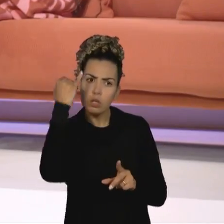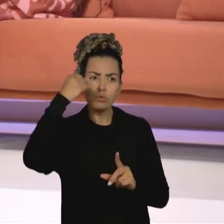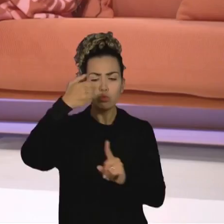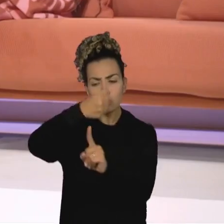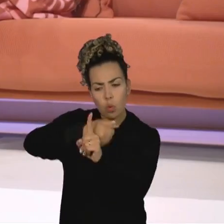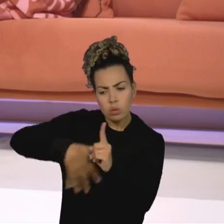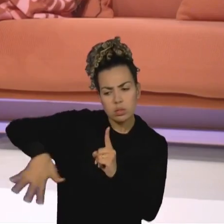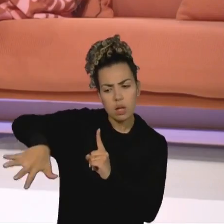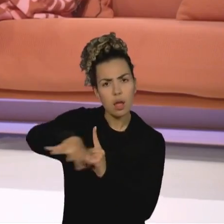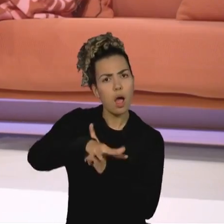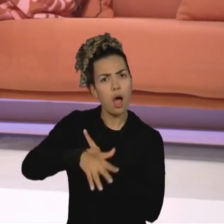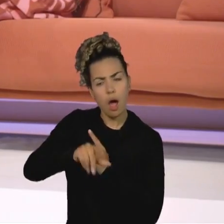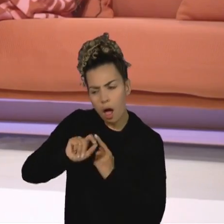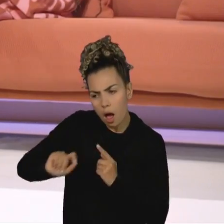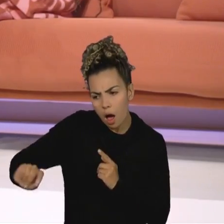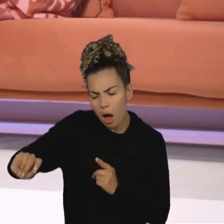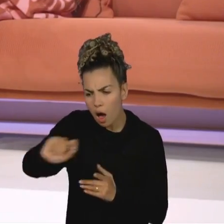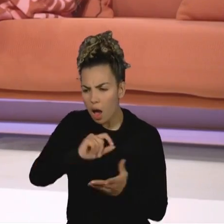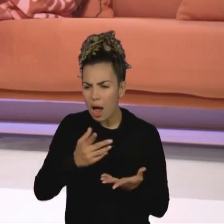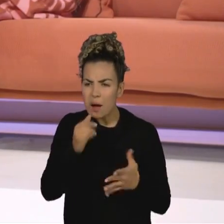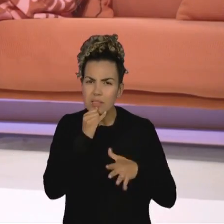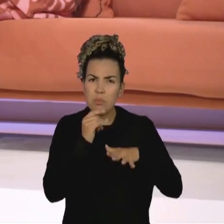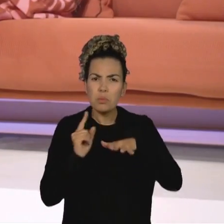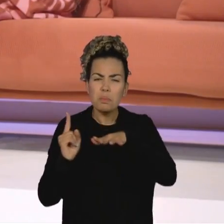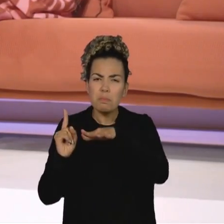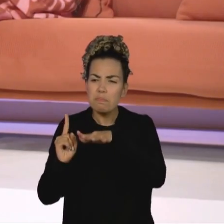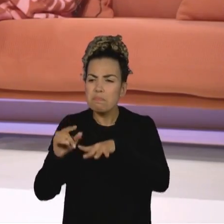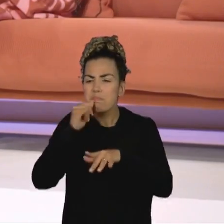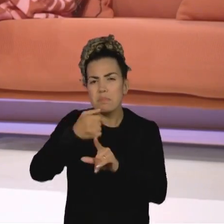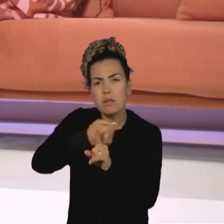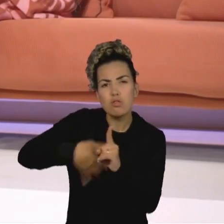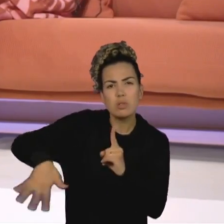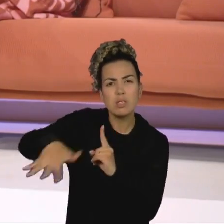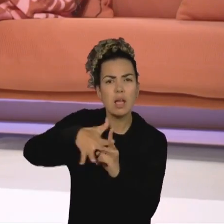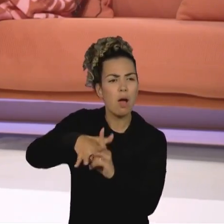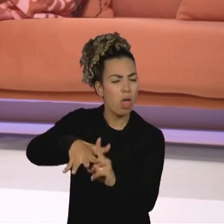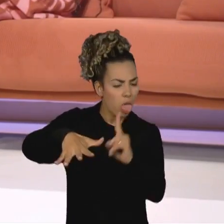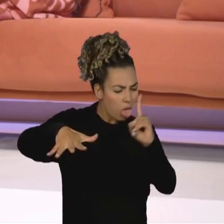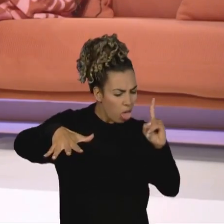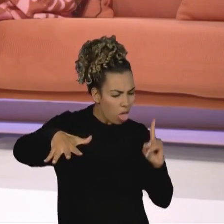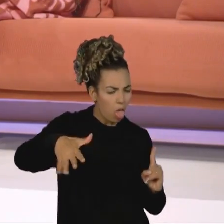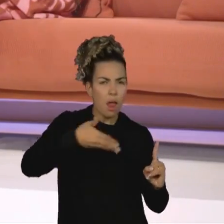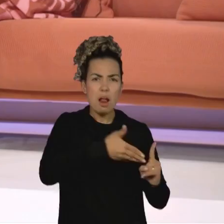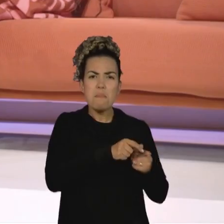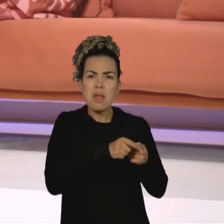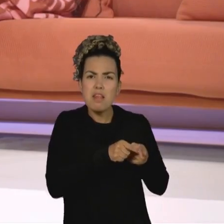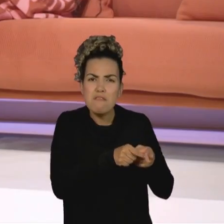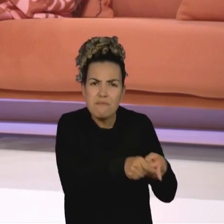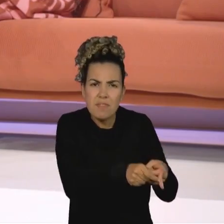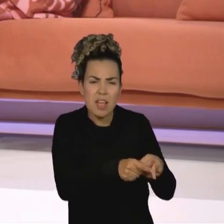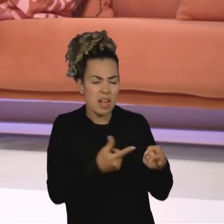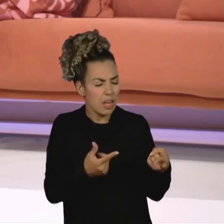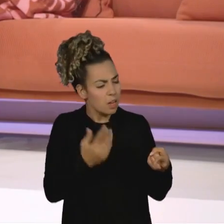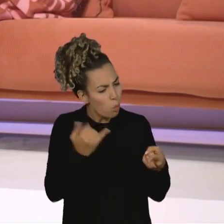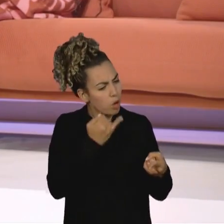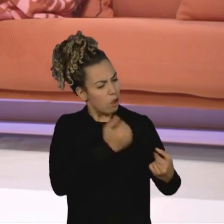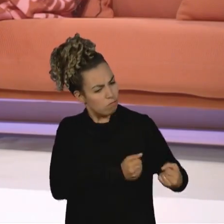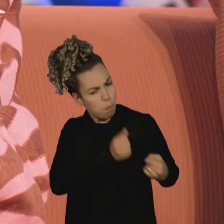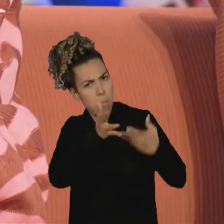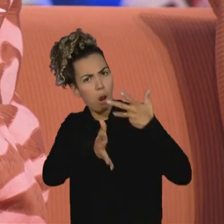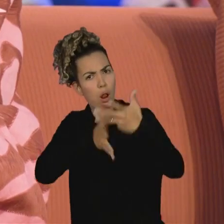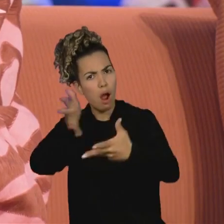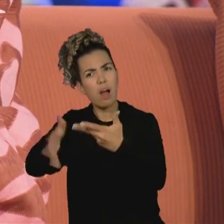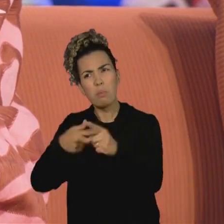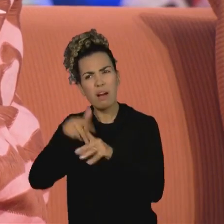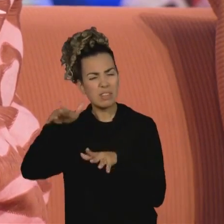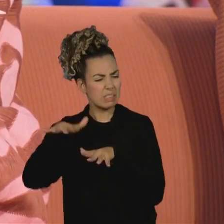do sofrimento, né, das bordas, da periferia, das angústias, que às vezes as pessoas olham o funk de um lado, que acham uma música mais violenta